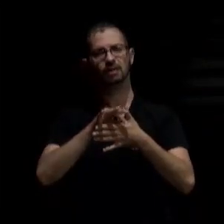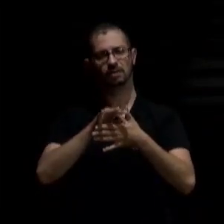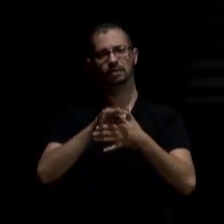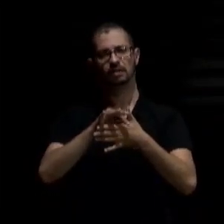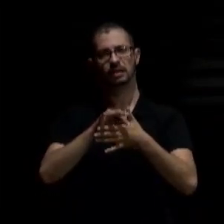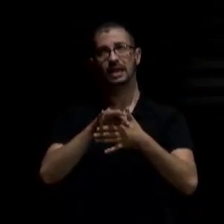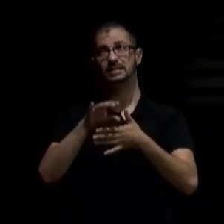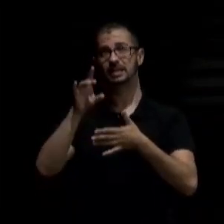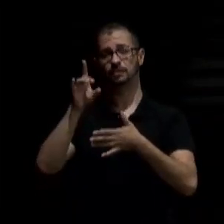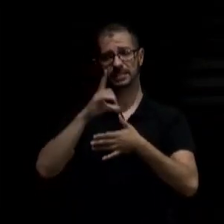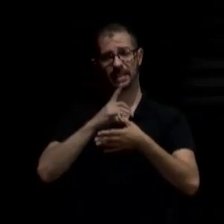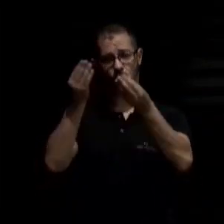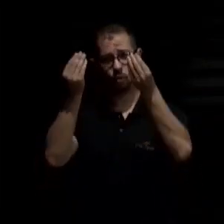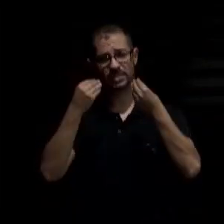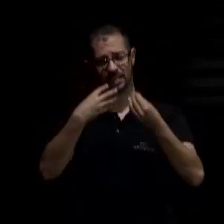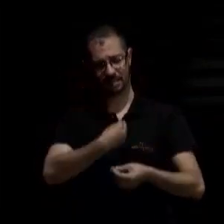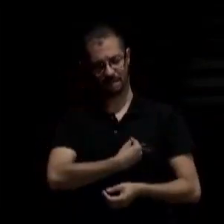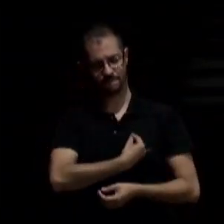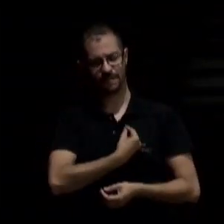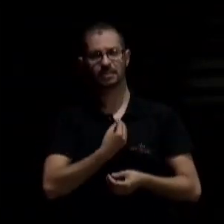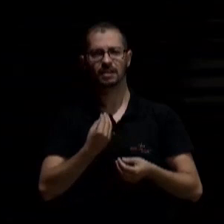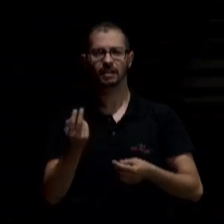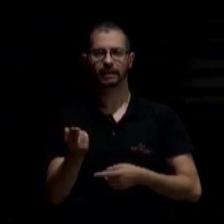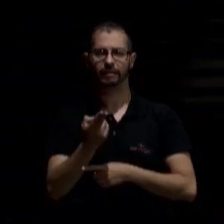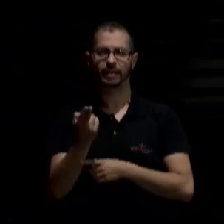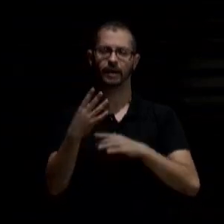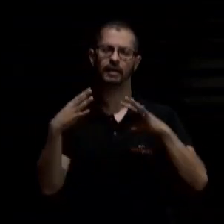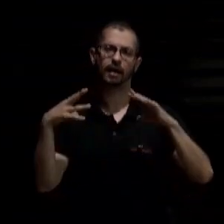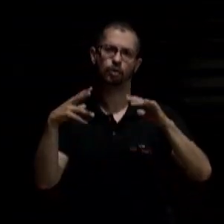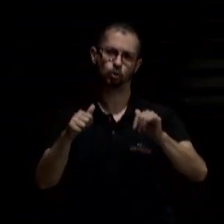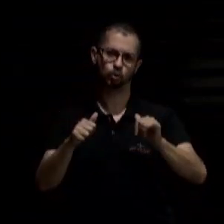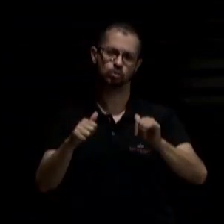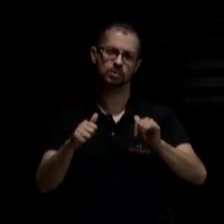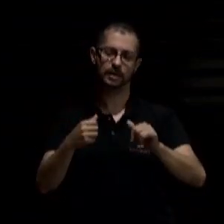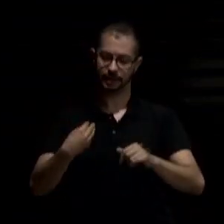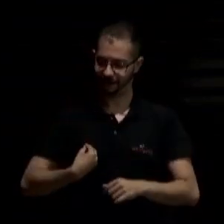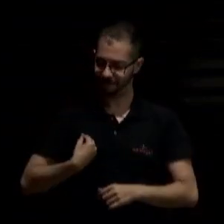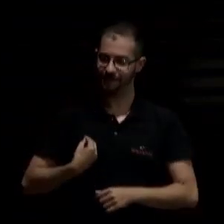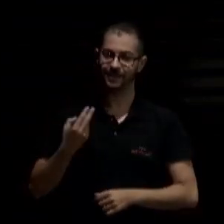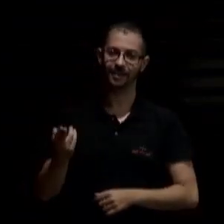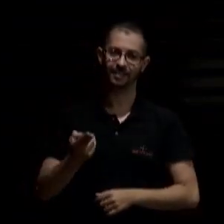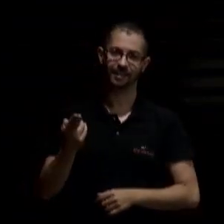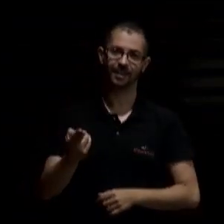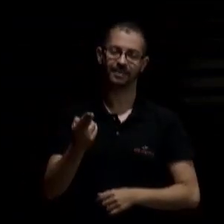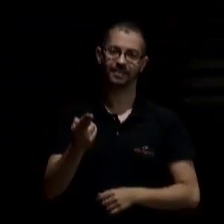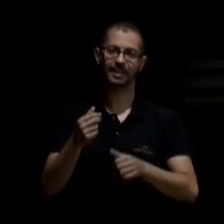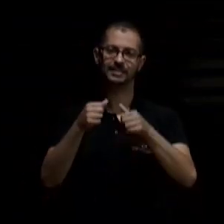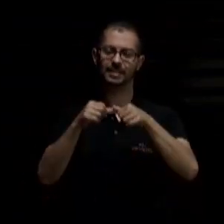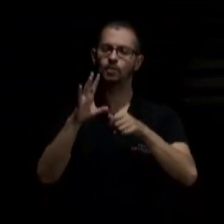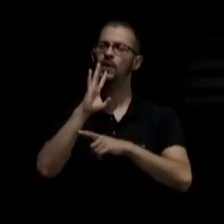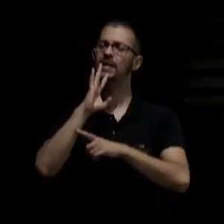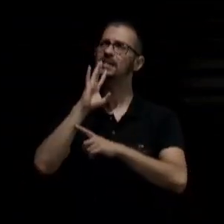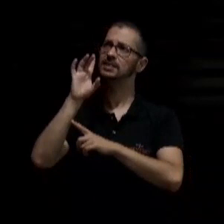vida eterna a todos os que lhe deste. E a vida eterna é esta: que te conheçam a ti,